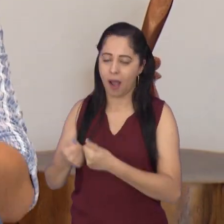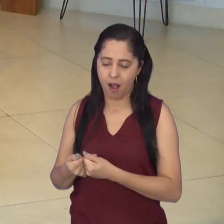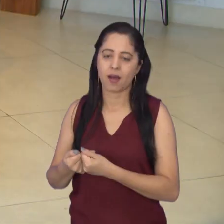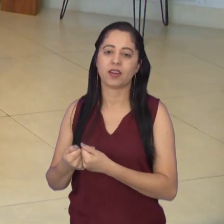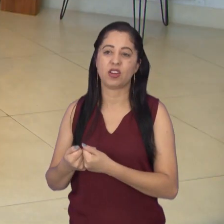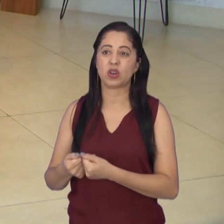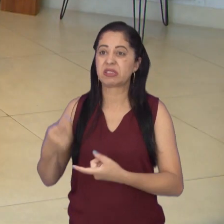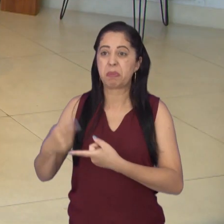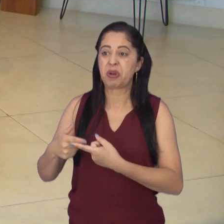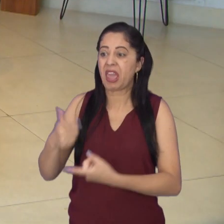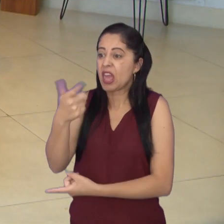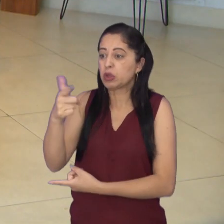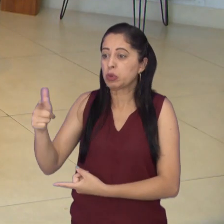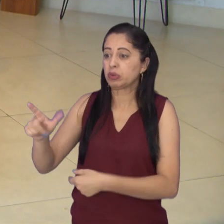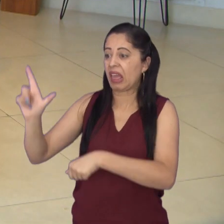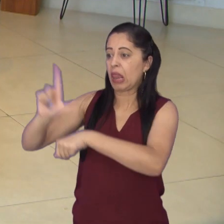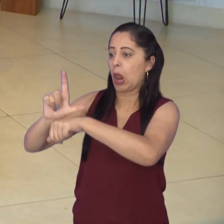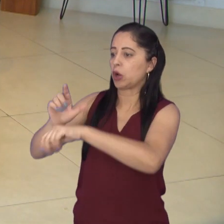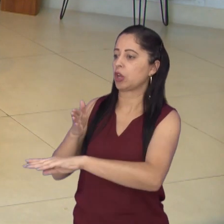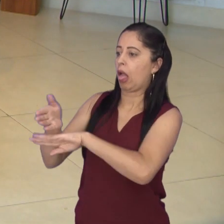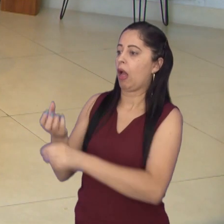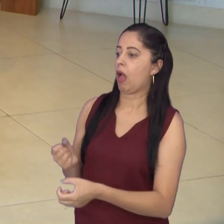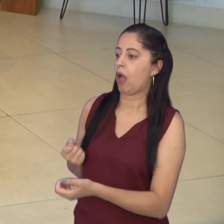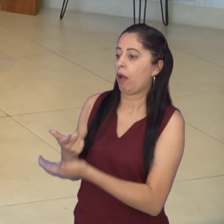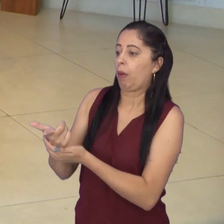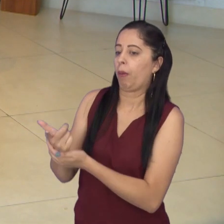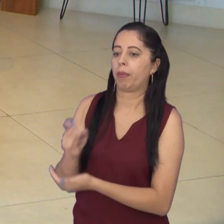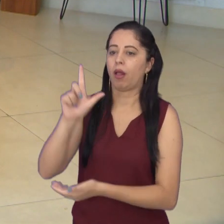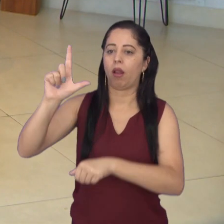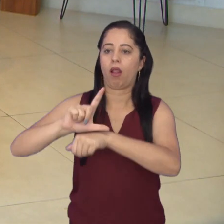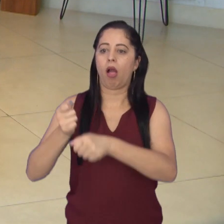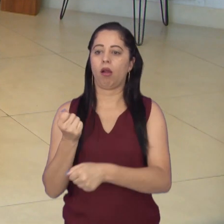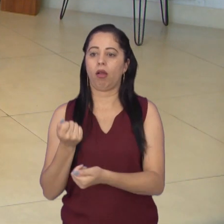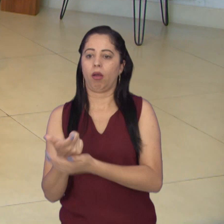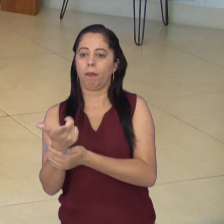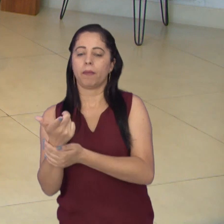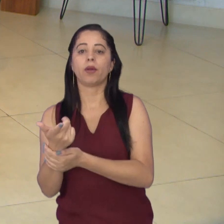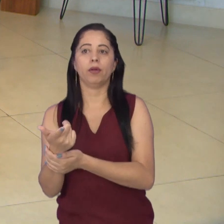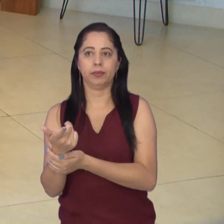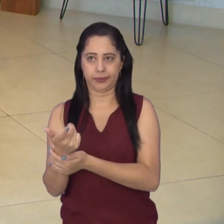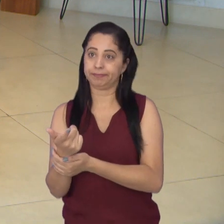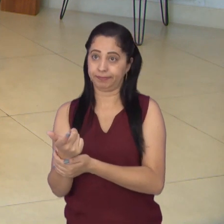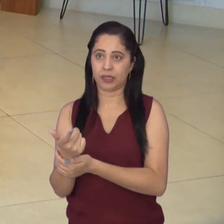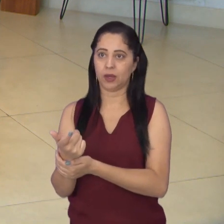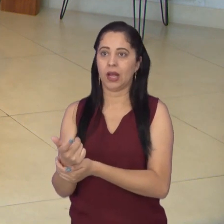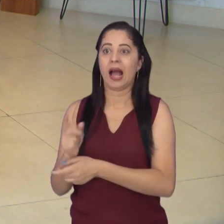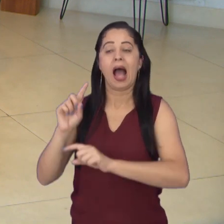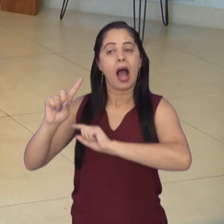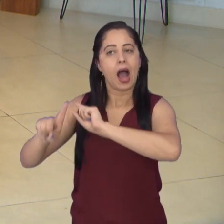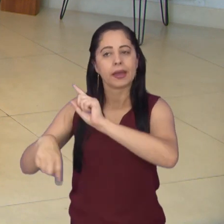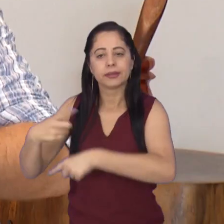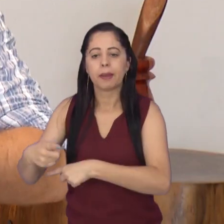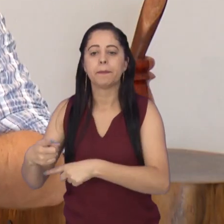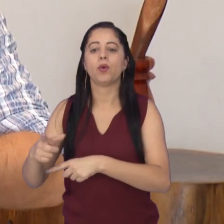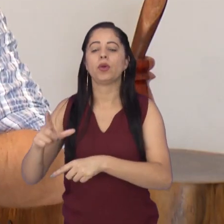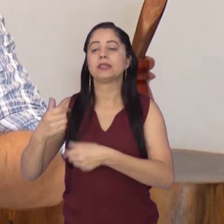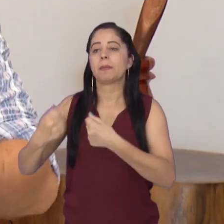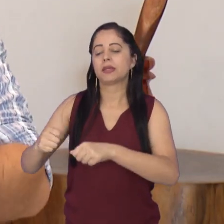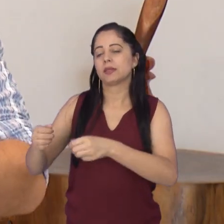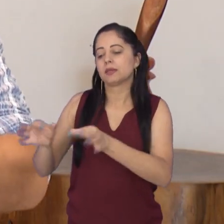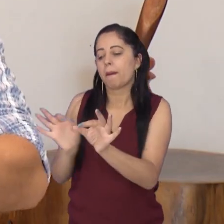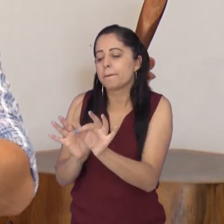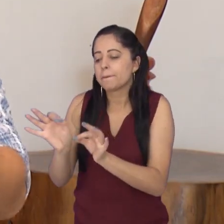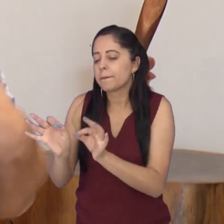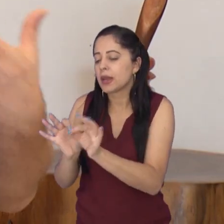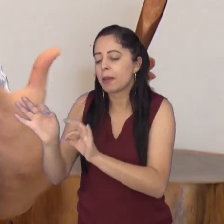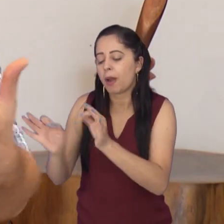você não vai direto a um lugar e depois disso você tem que preparar todo o material, né? Um processo assim muito trabalhoso, mas que vale